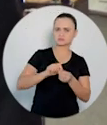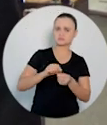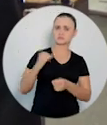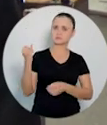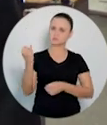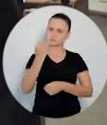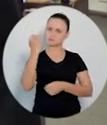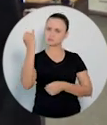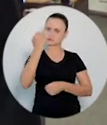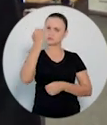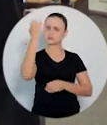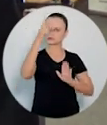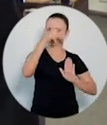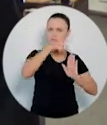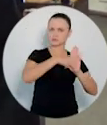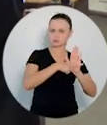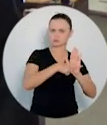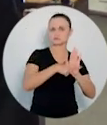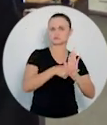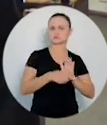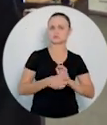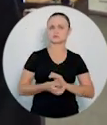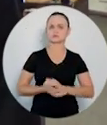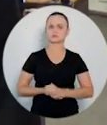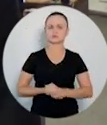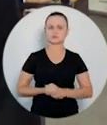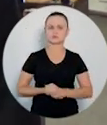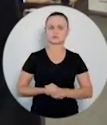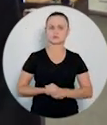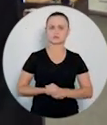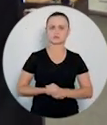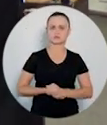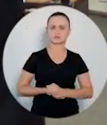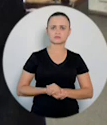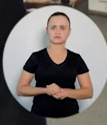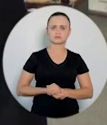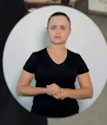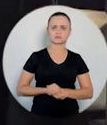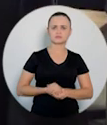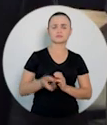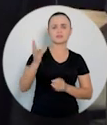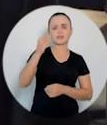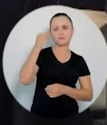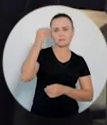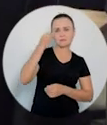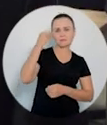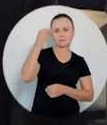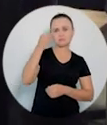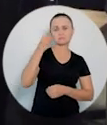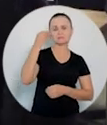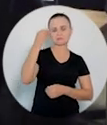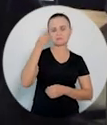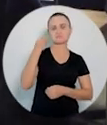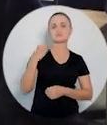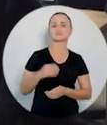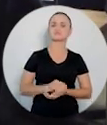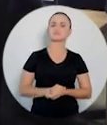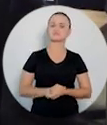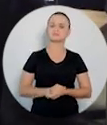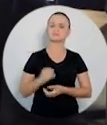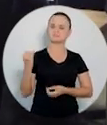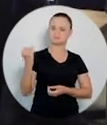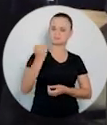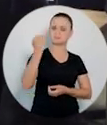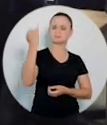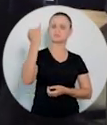engrandecer aquele conselho que é tão importante hoje para o cenário nacional, para o próprio Poder Judiciário Nacional. É uma experiência gratificante, justamente porque